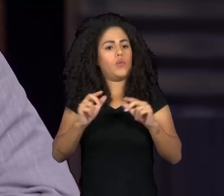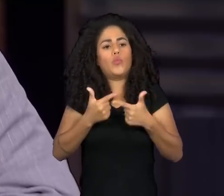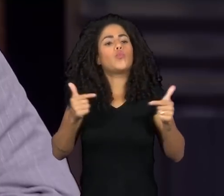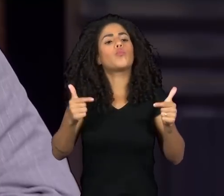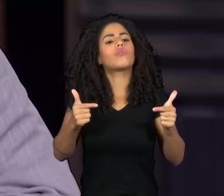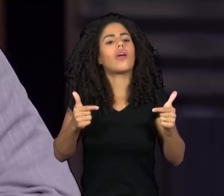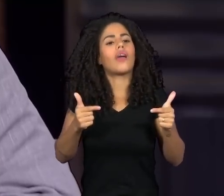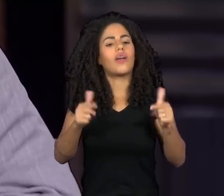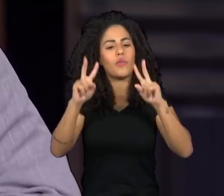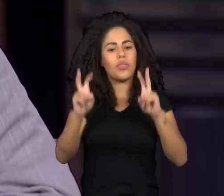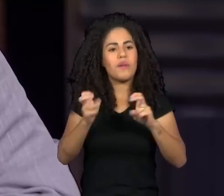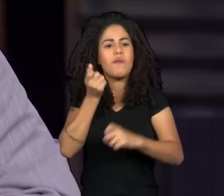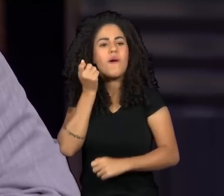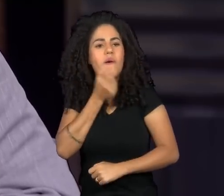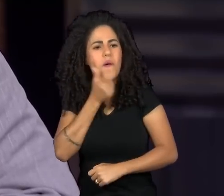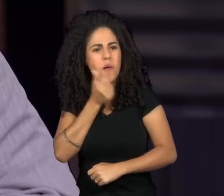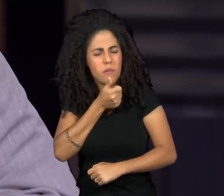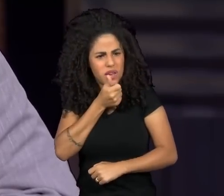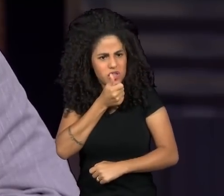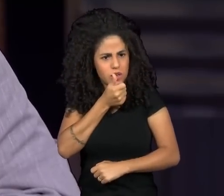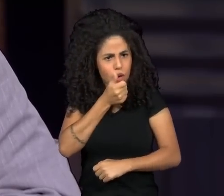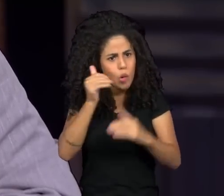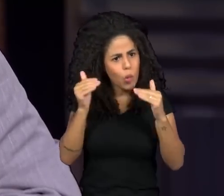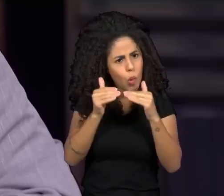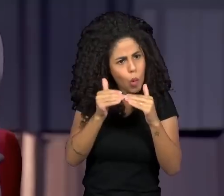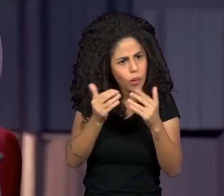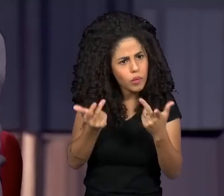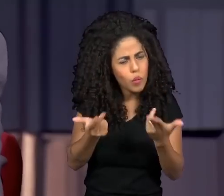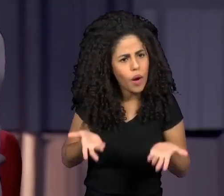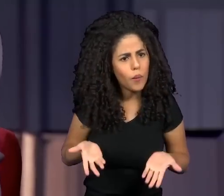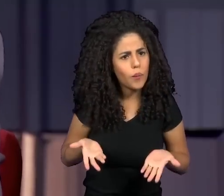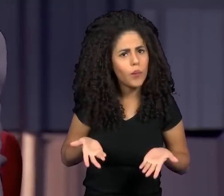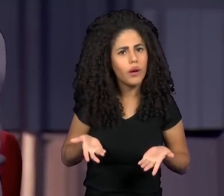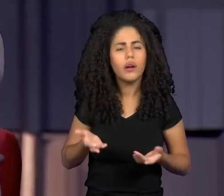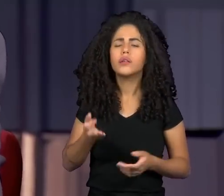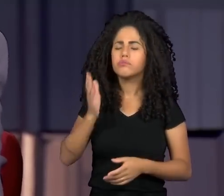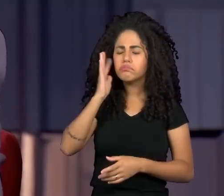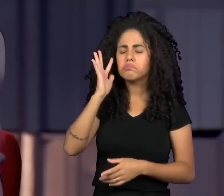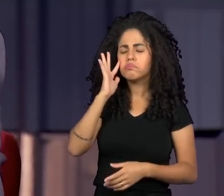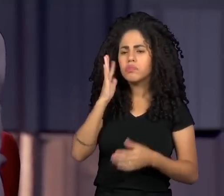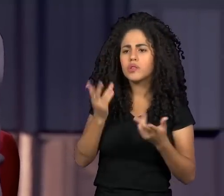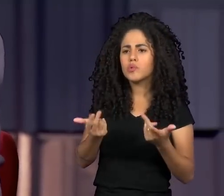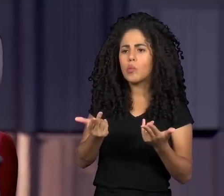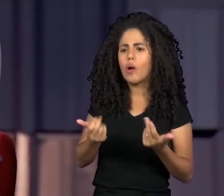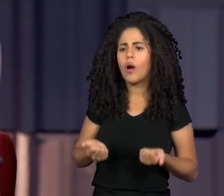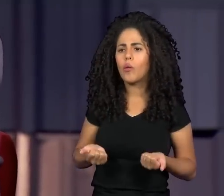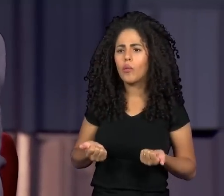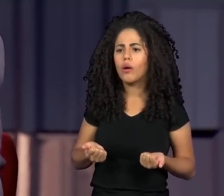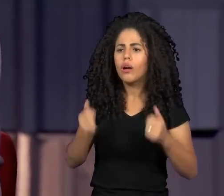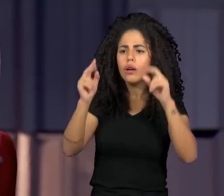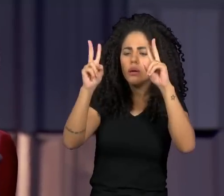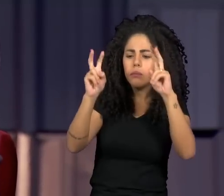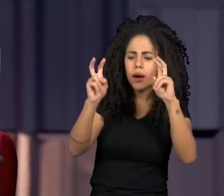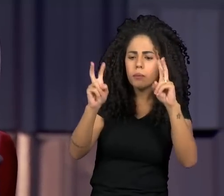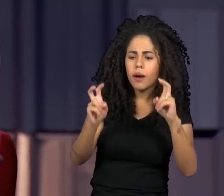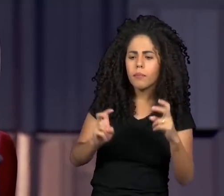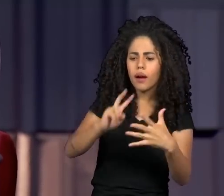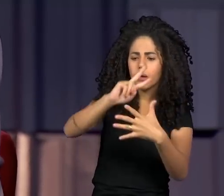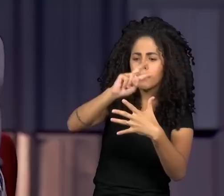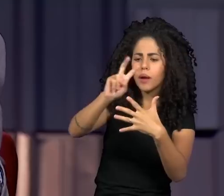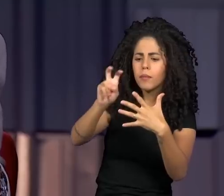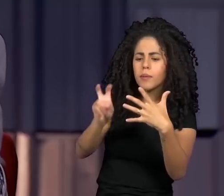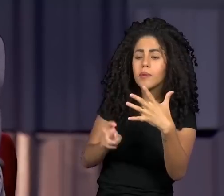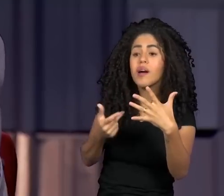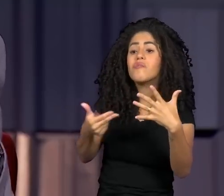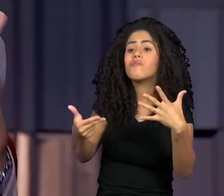concordo total. Você pensa assim também, né? Penso. Dá para se falar sobre tudo e sobre todo mundo, mas